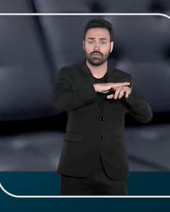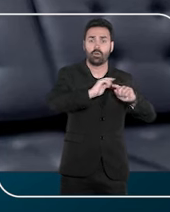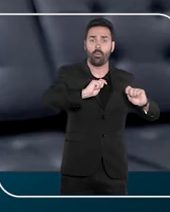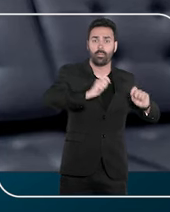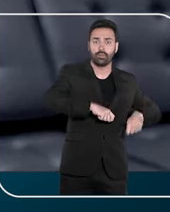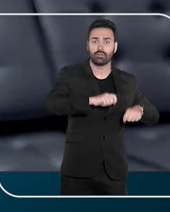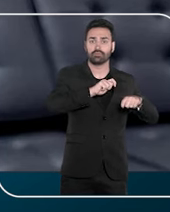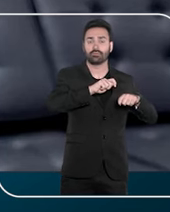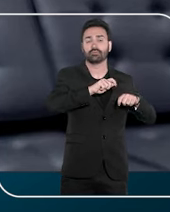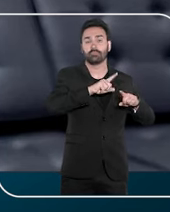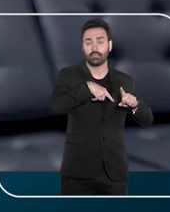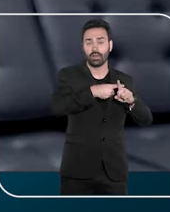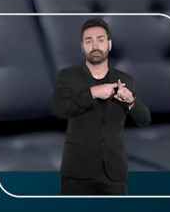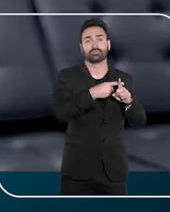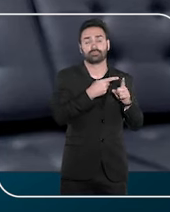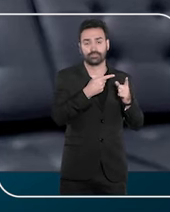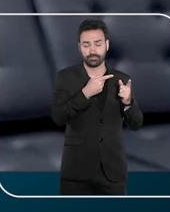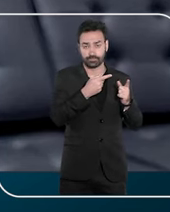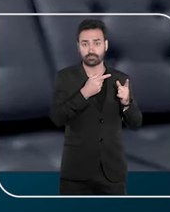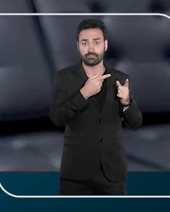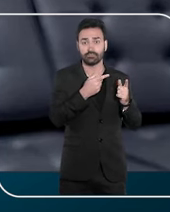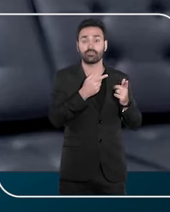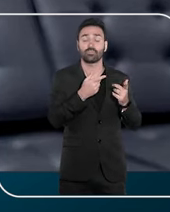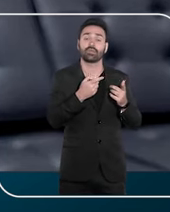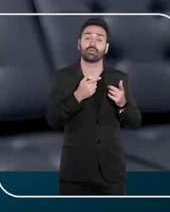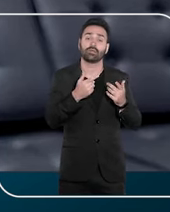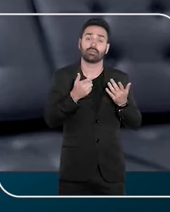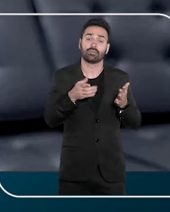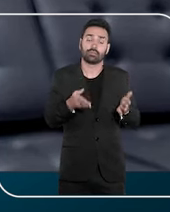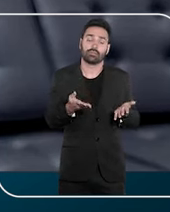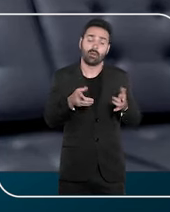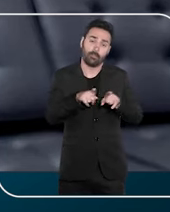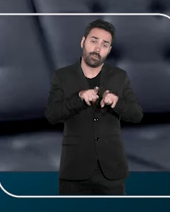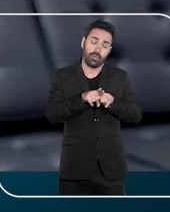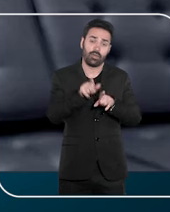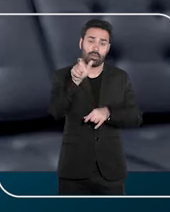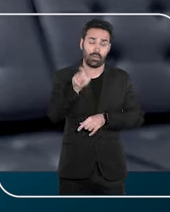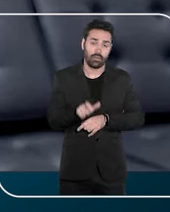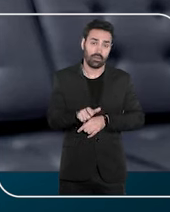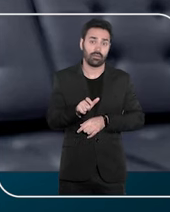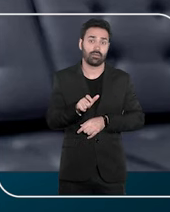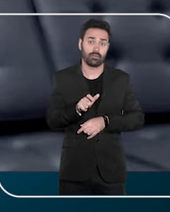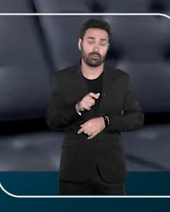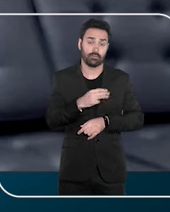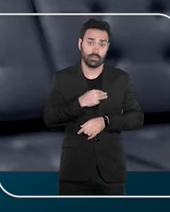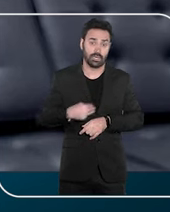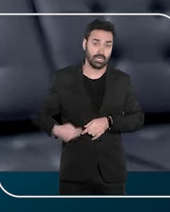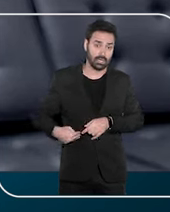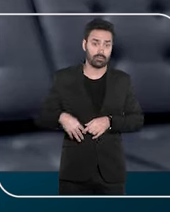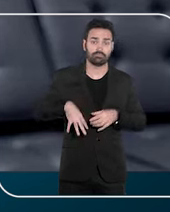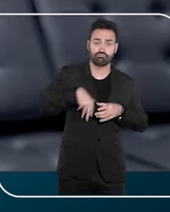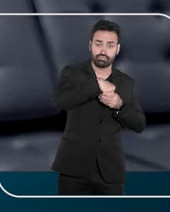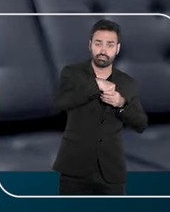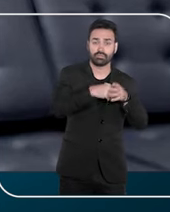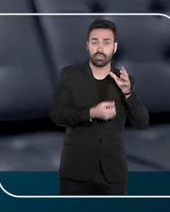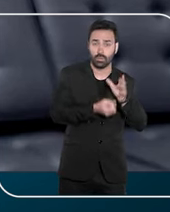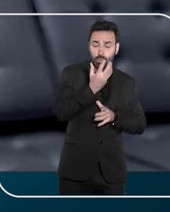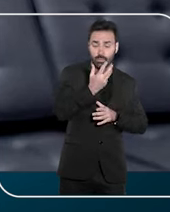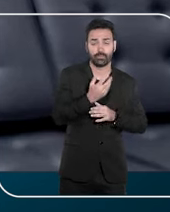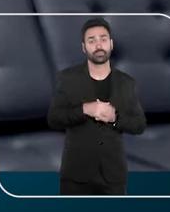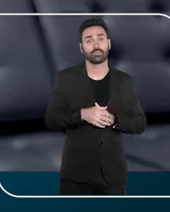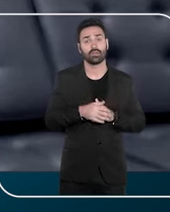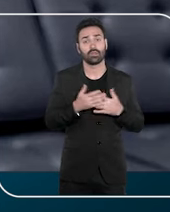da criação do Supremo, né, no início da República, e já por ocasião